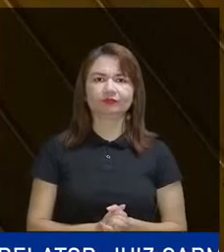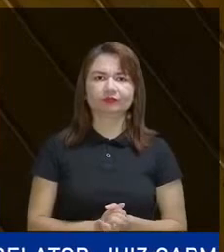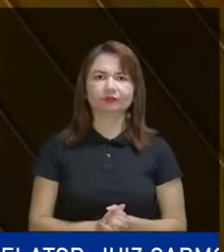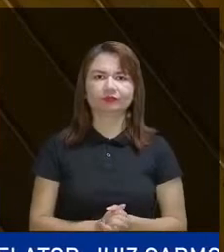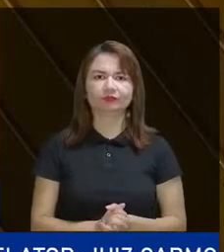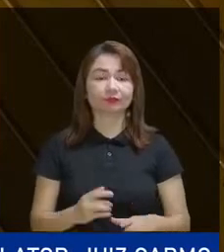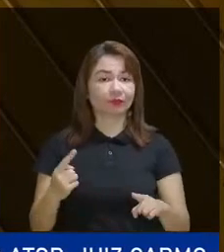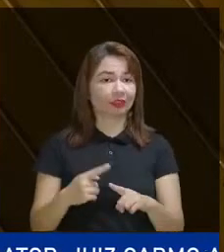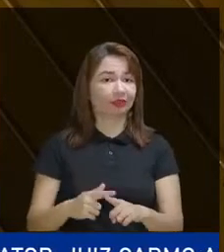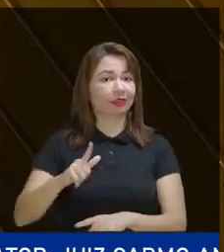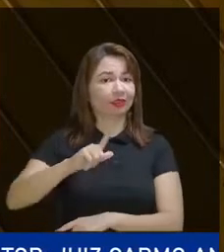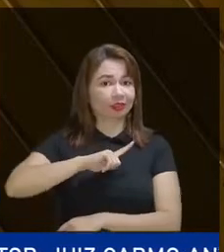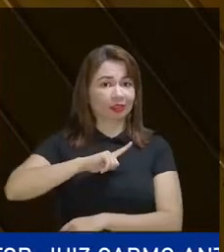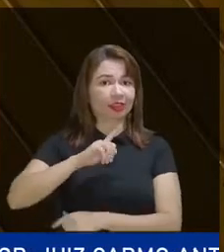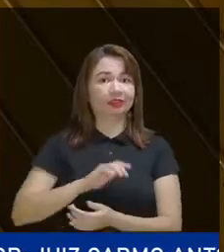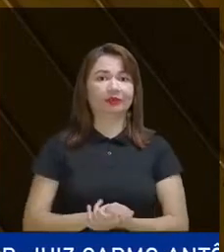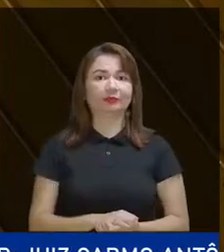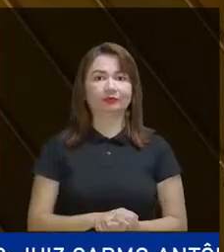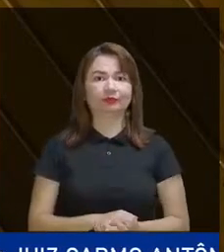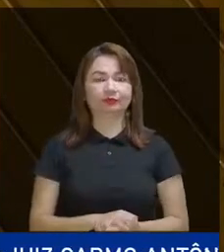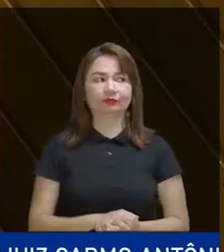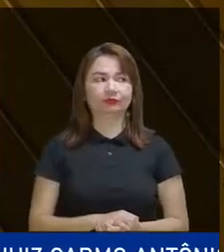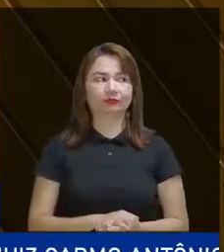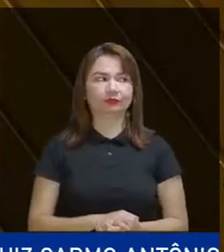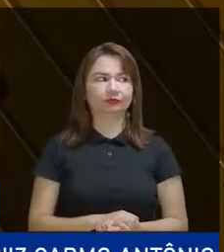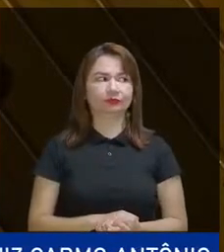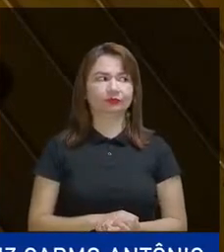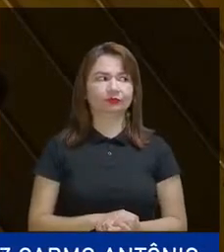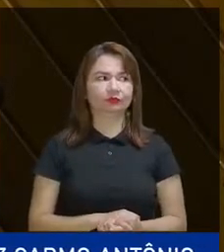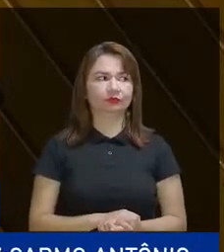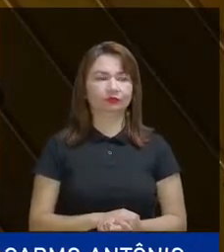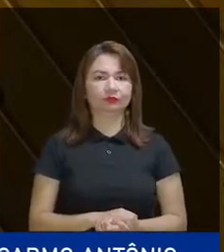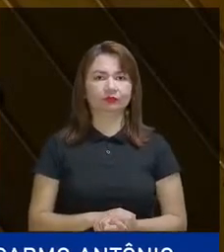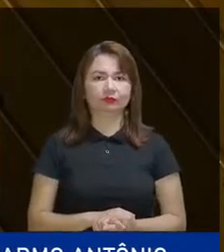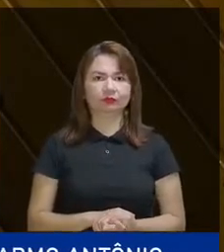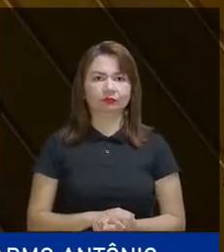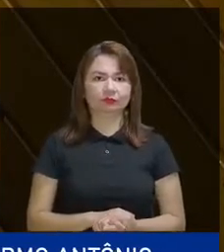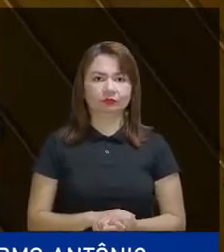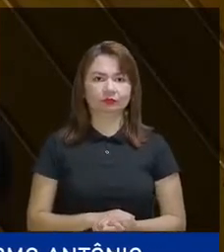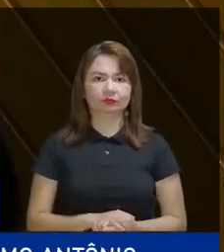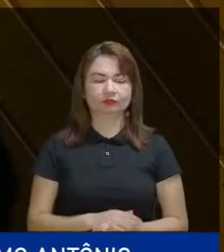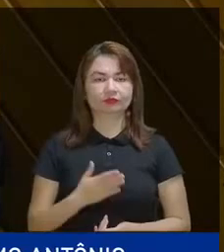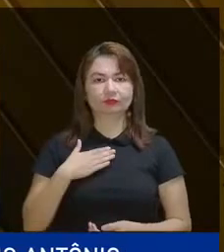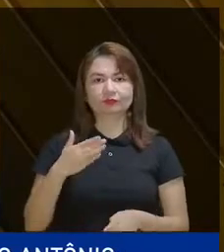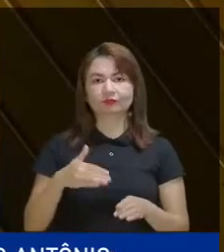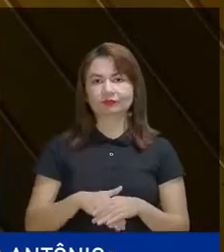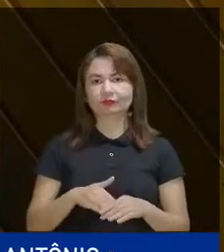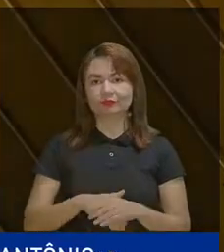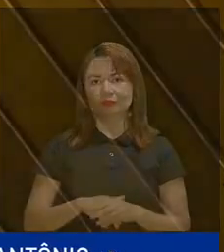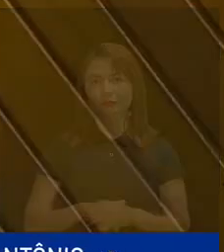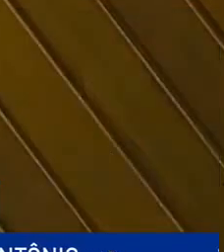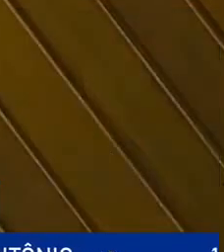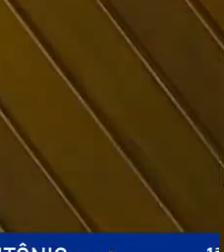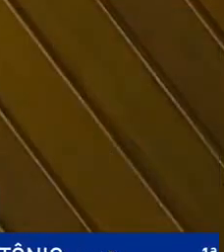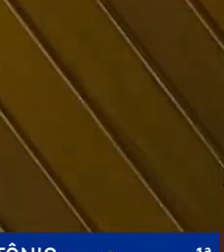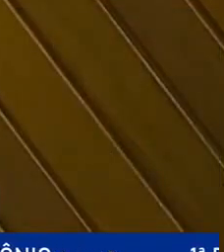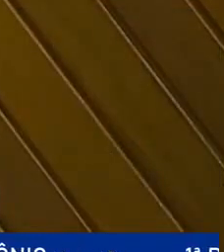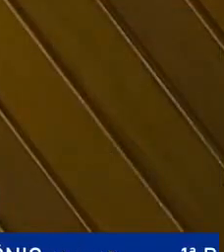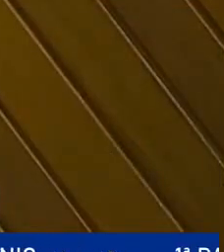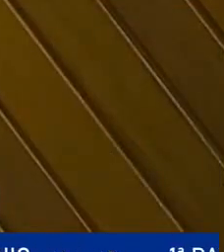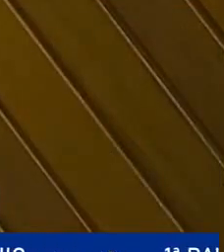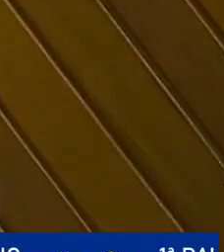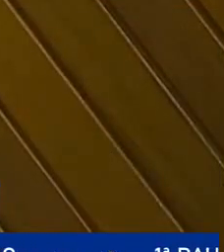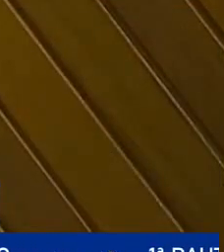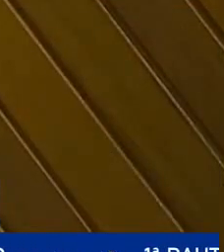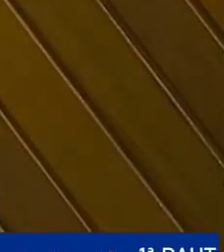exatamente porque houve a identificação... Como juiz federal, Juscelio Neto. O Carlos certamente lembra, que no meu voto vista eu identifiquei que havia um comprovante